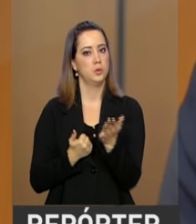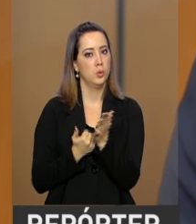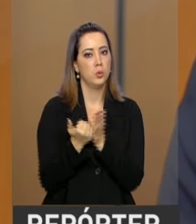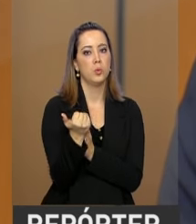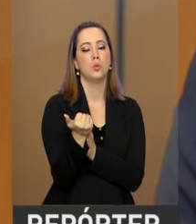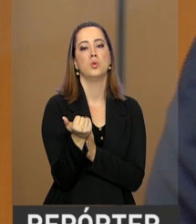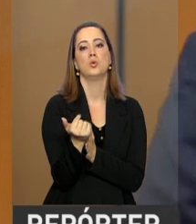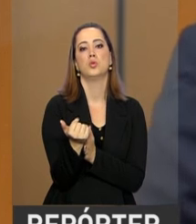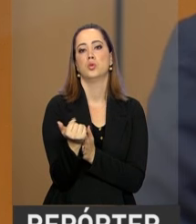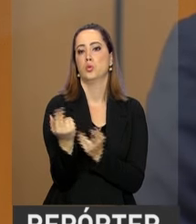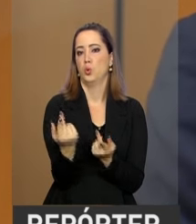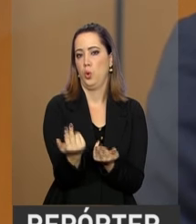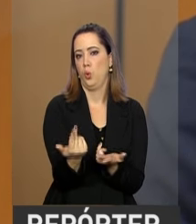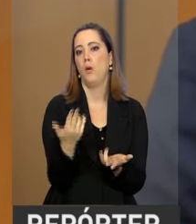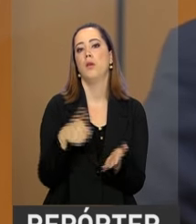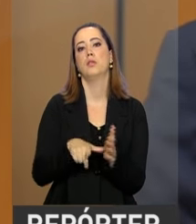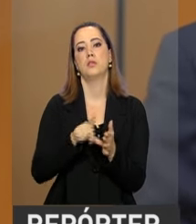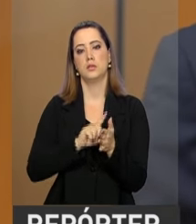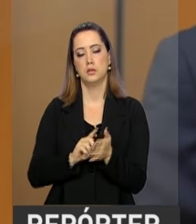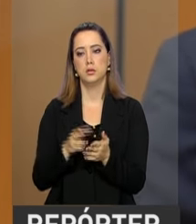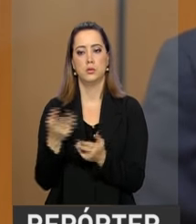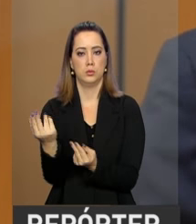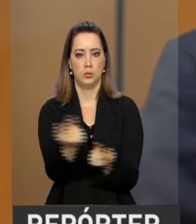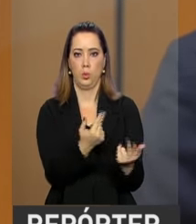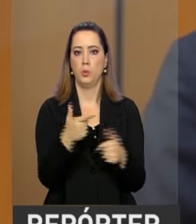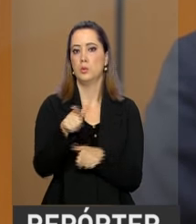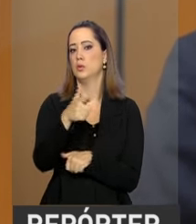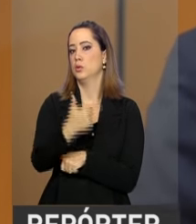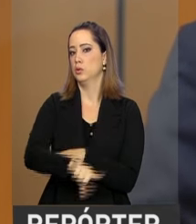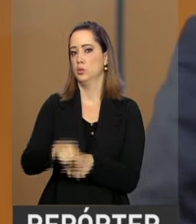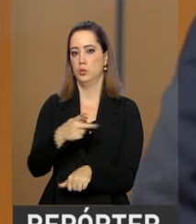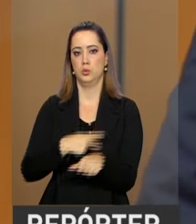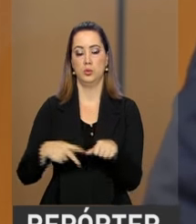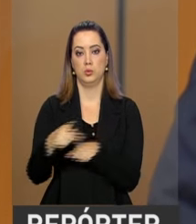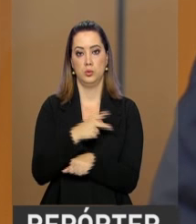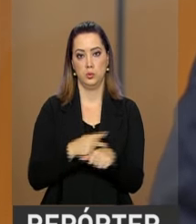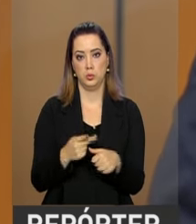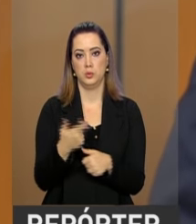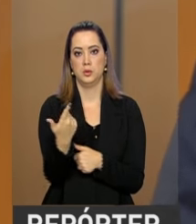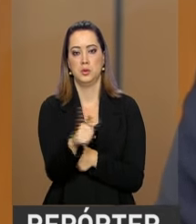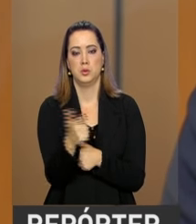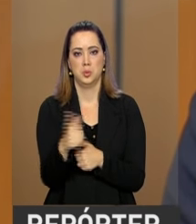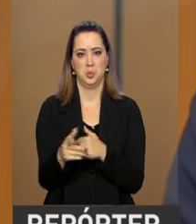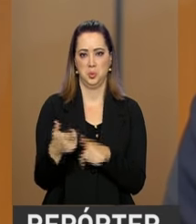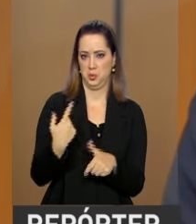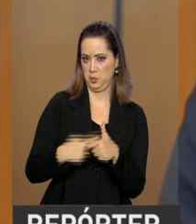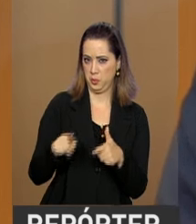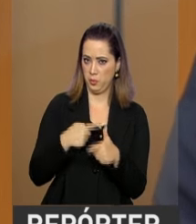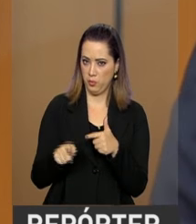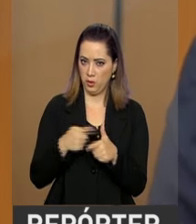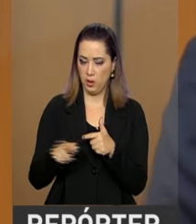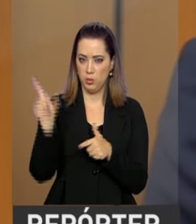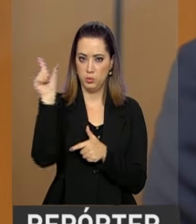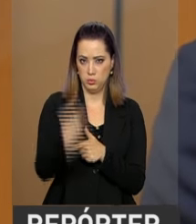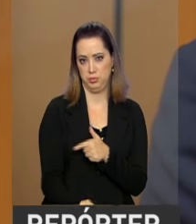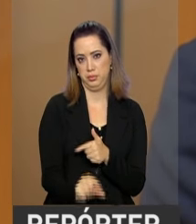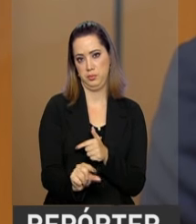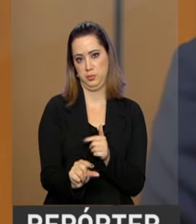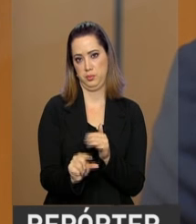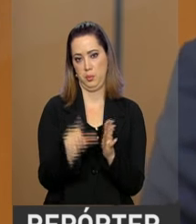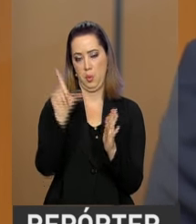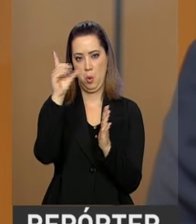nossa classificação, nossa e das agências internacionais, a mesma. Não há probabilidade, a probabilidade é